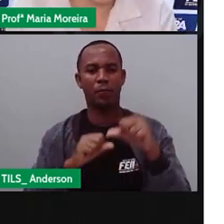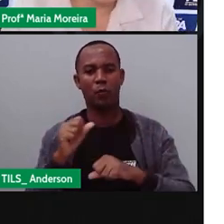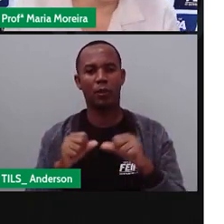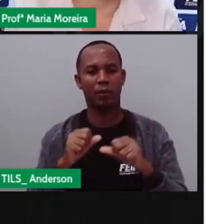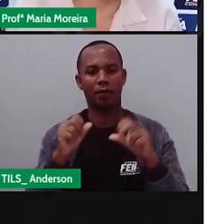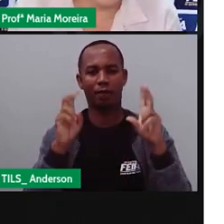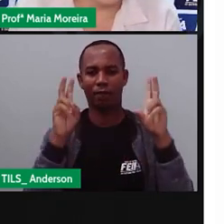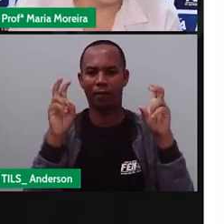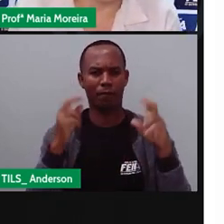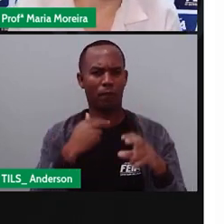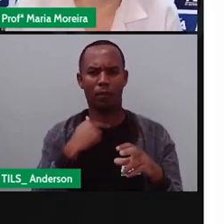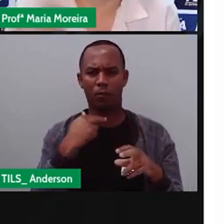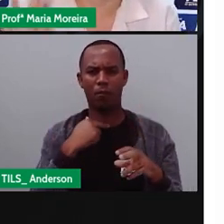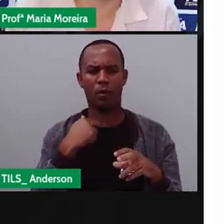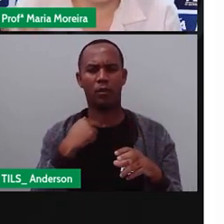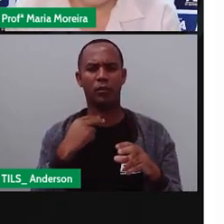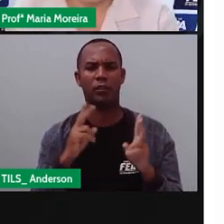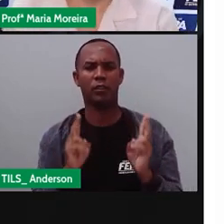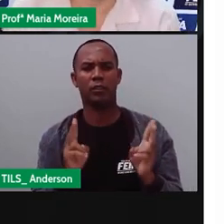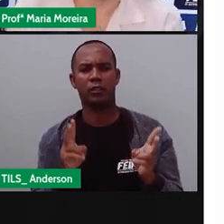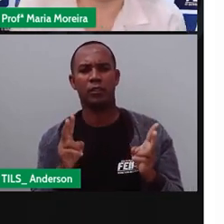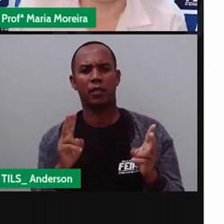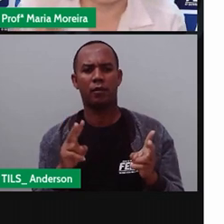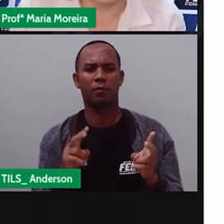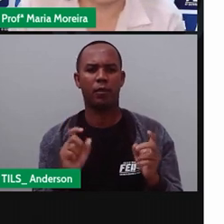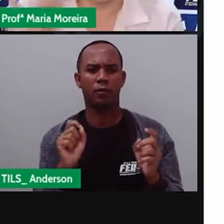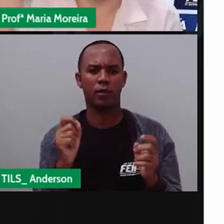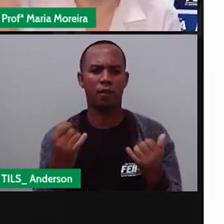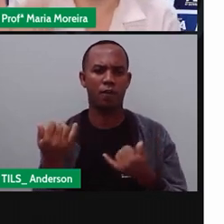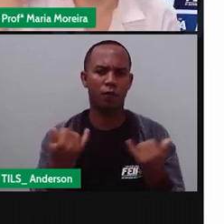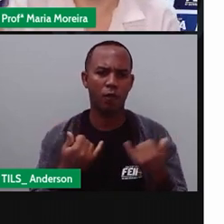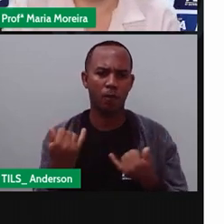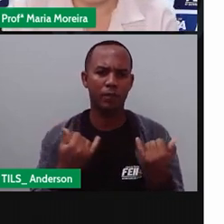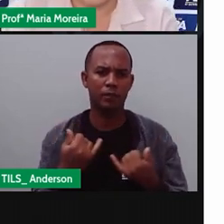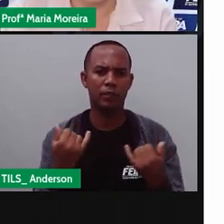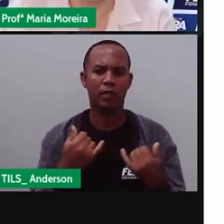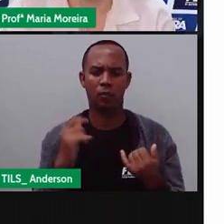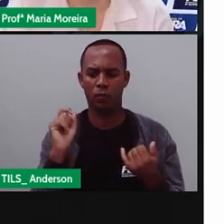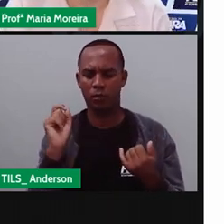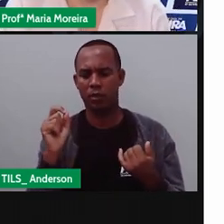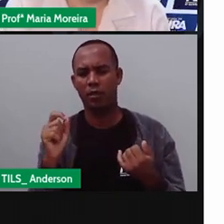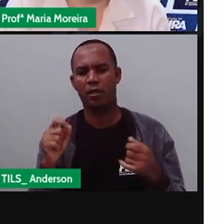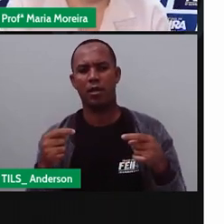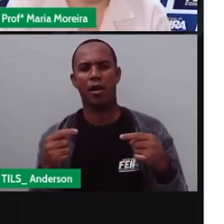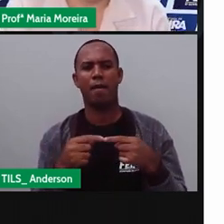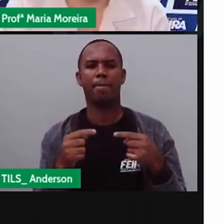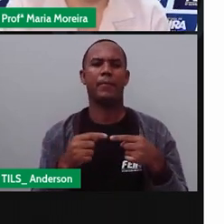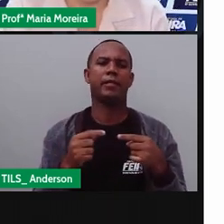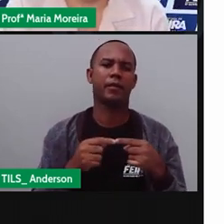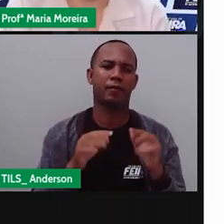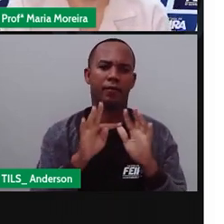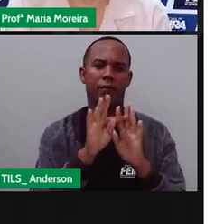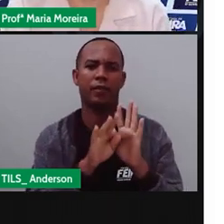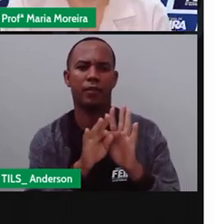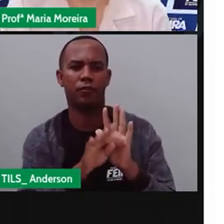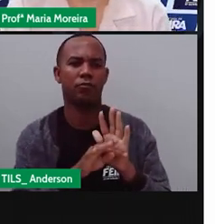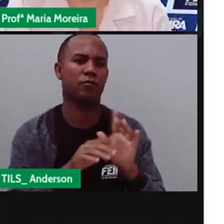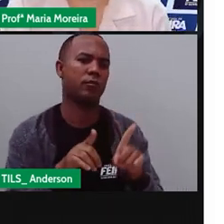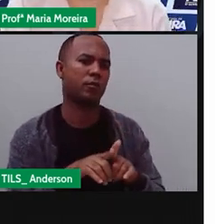meu texto do nada. Eu preciso que essas informações elas façam parte desse meu texto, tá?